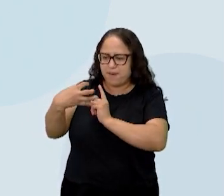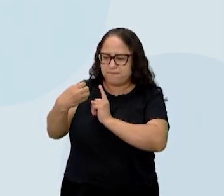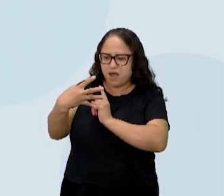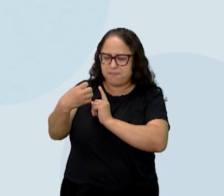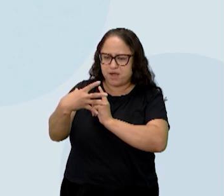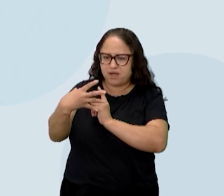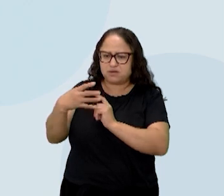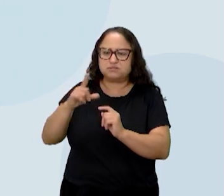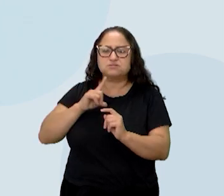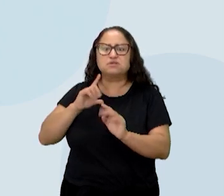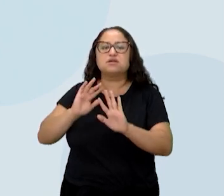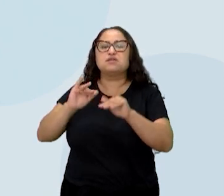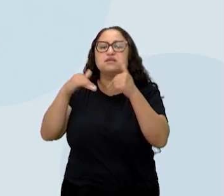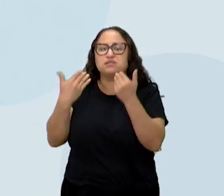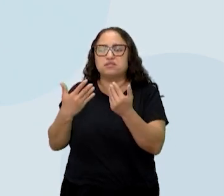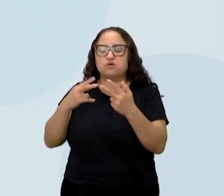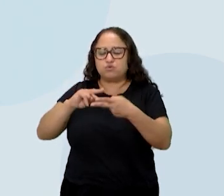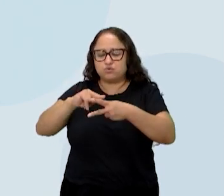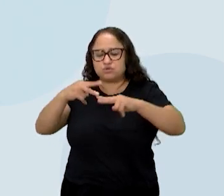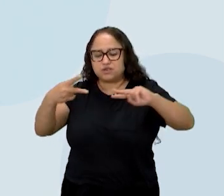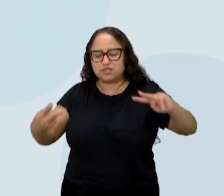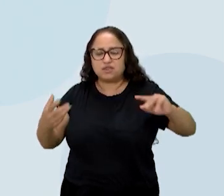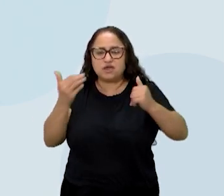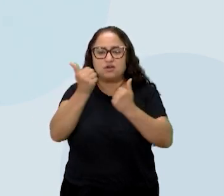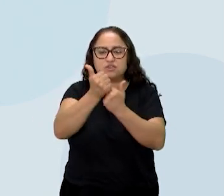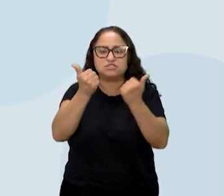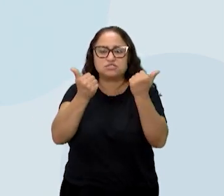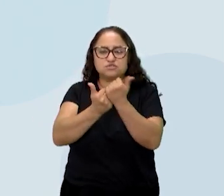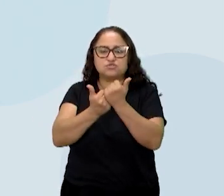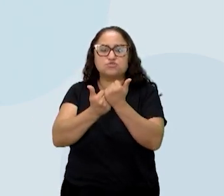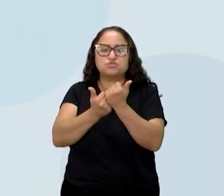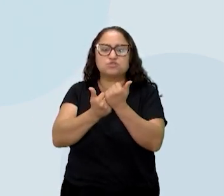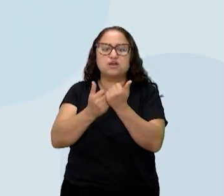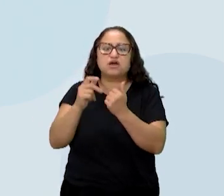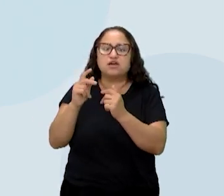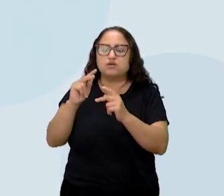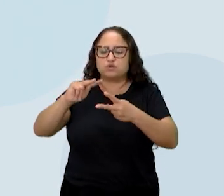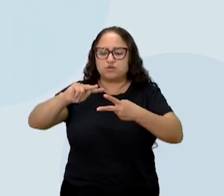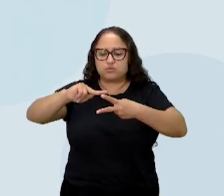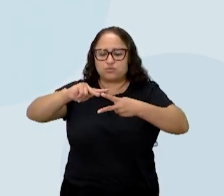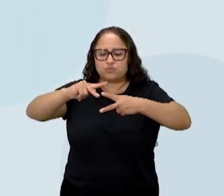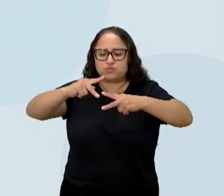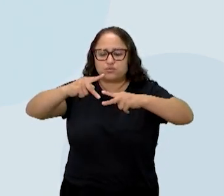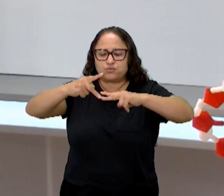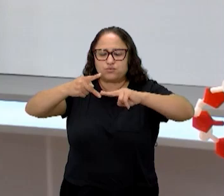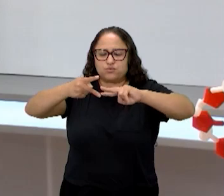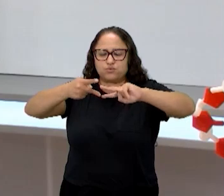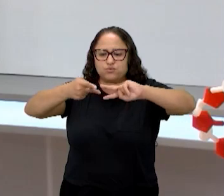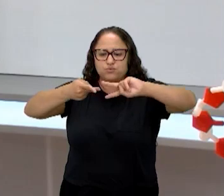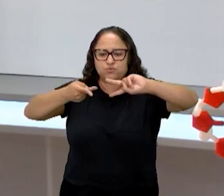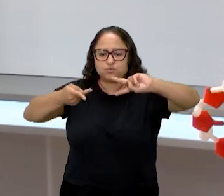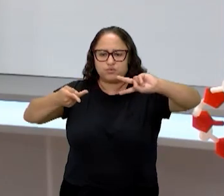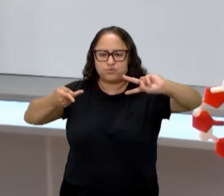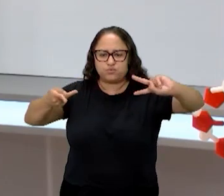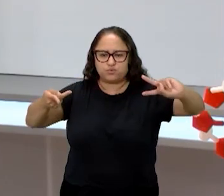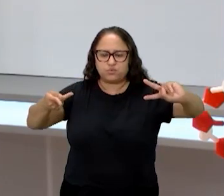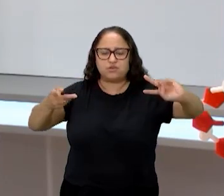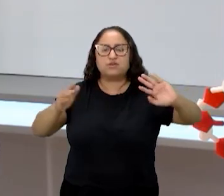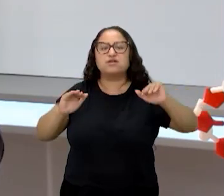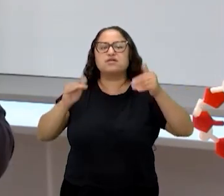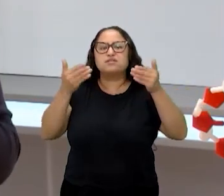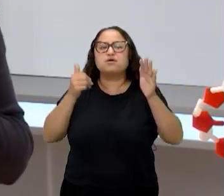observar que o DNA poderia apresentar uma estrutura helicoidal. Legal. E aí, olha só, gente, então ela